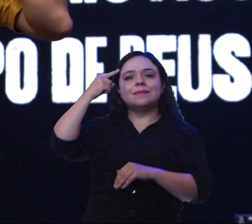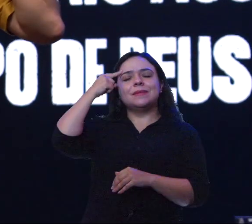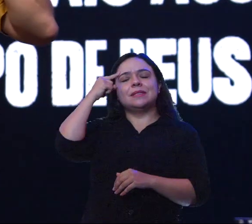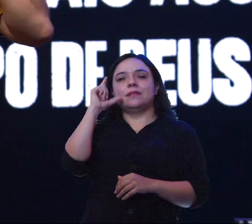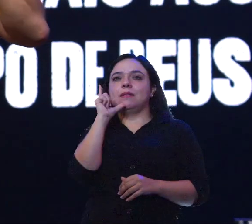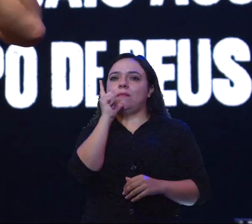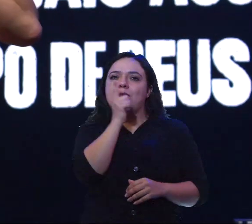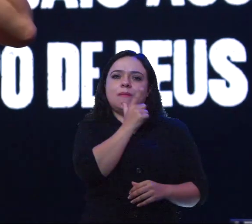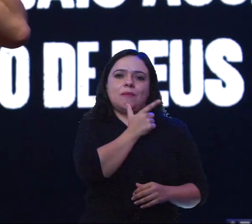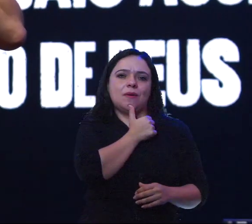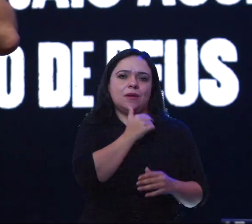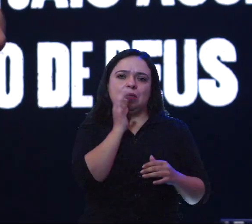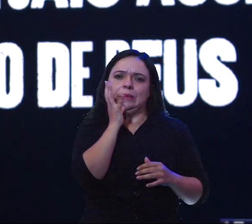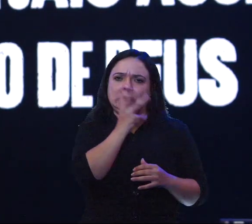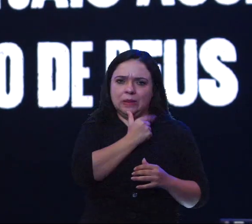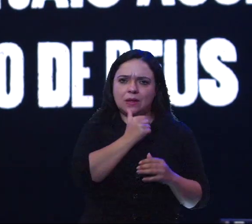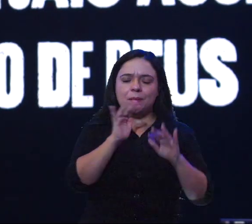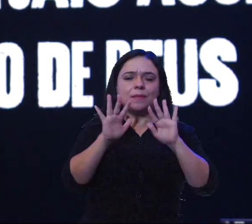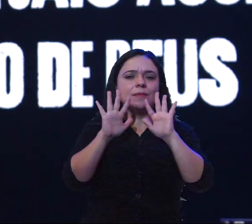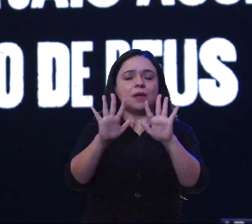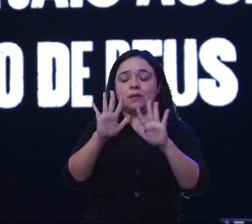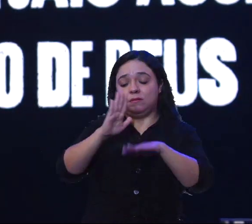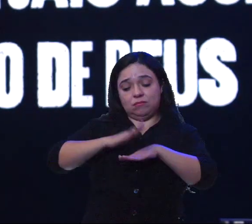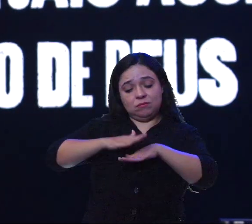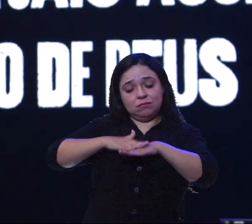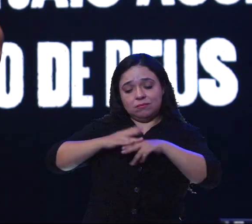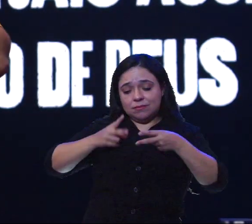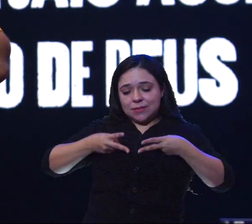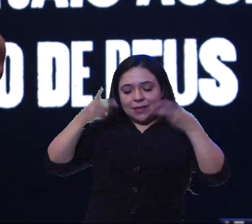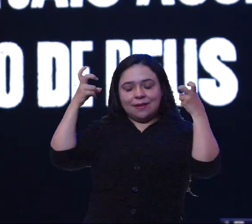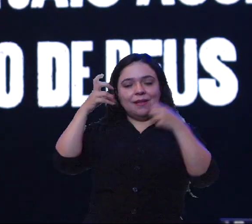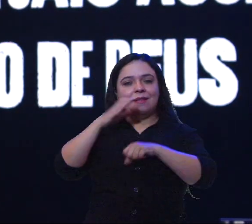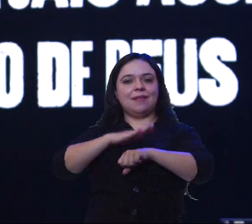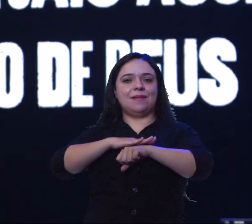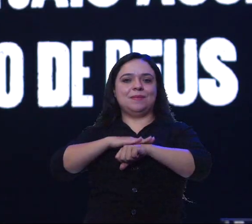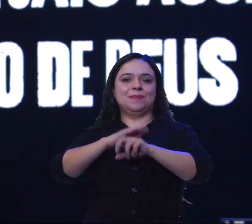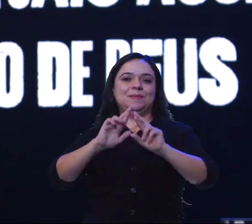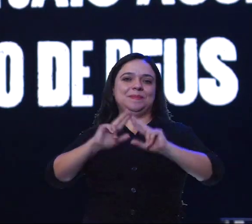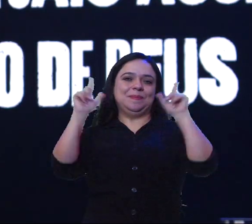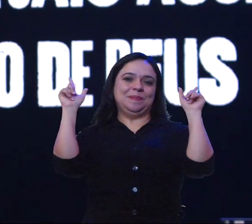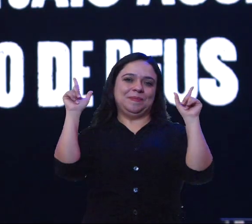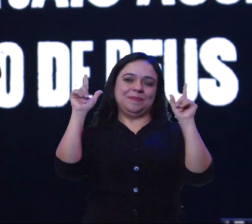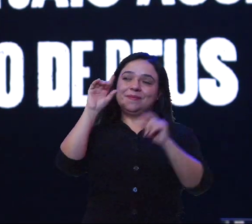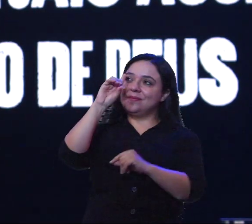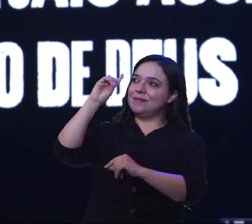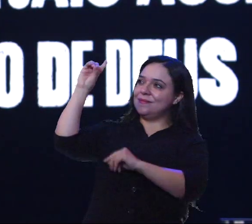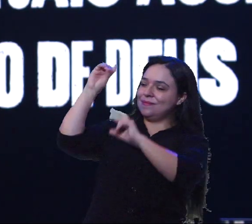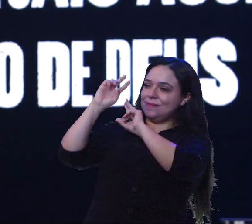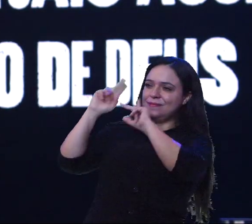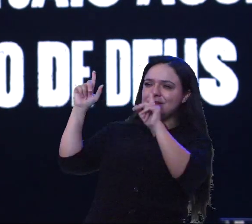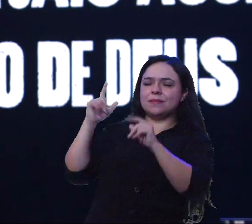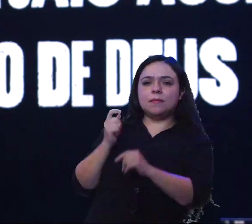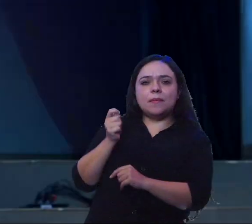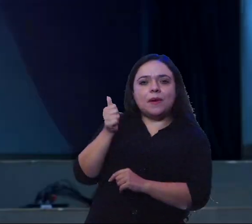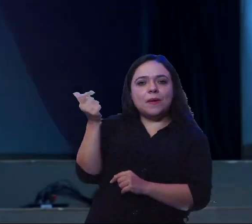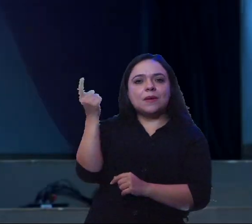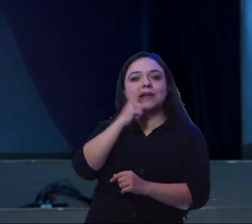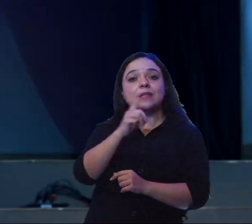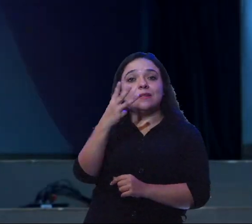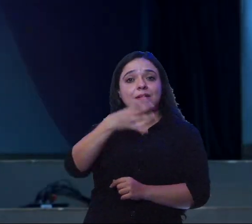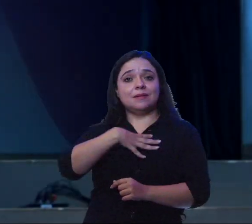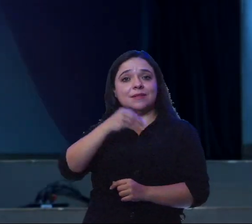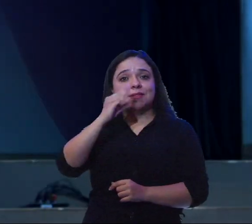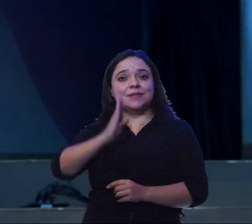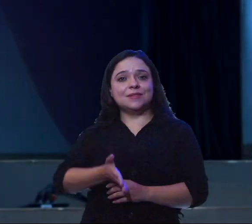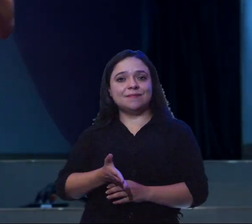a nossa impressão de tempo, a nossa percepção de tempo é diferente da dele. Mas quando acontece, parece que é rápido demais até. Mas você